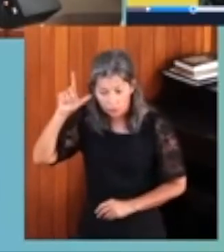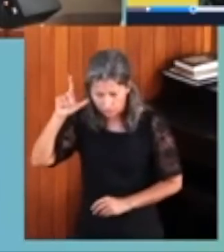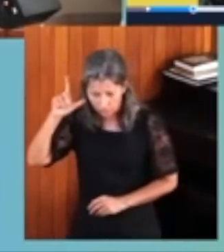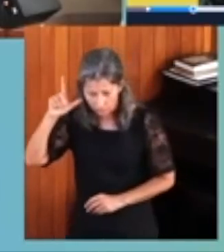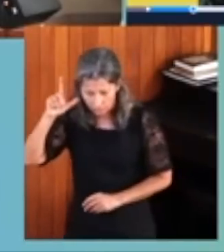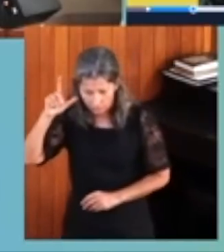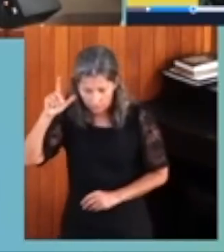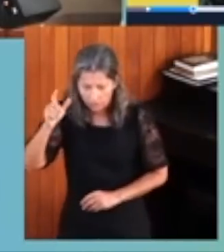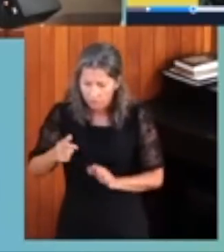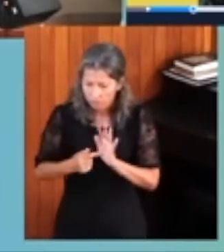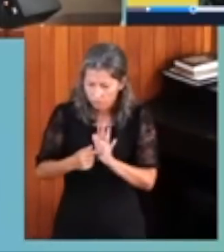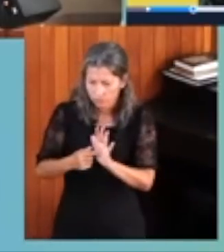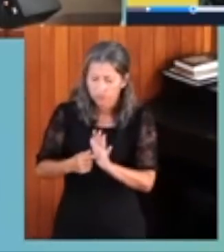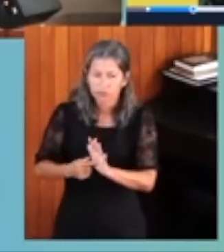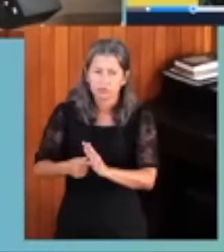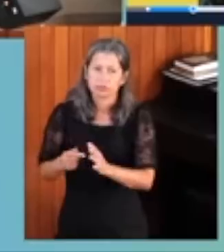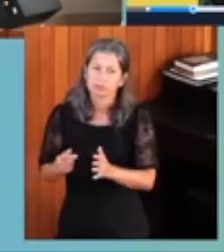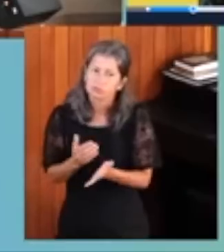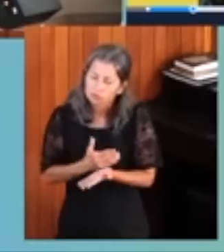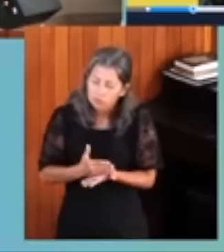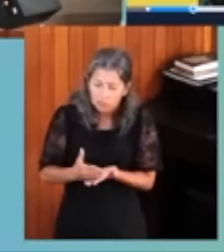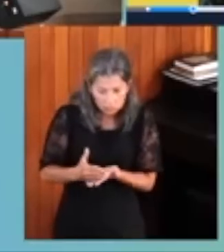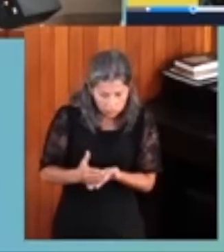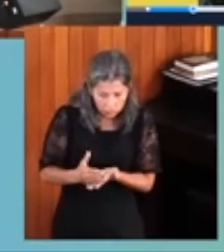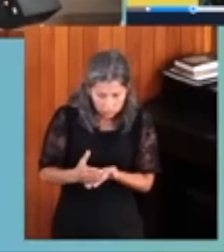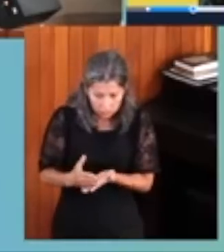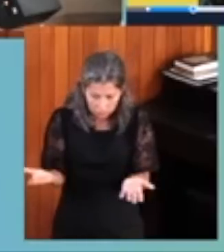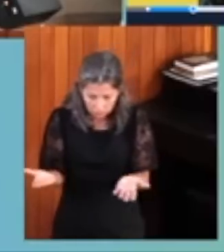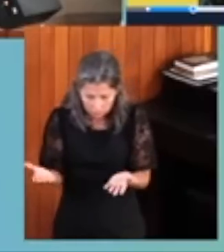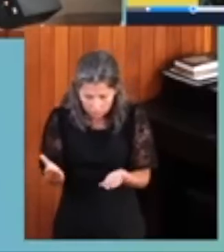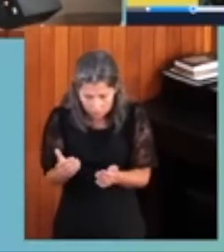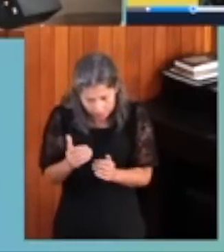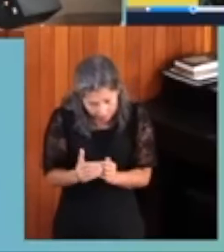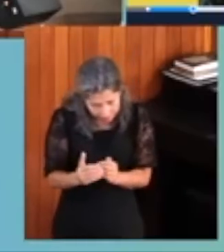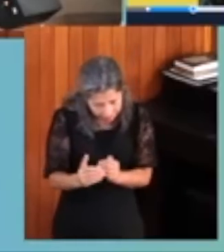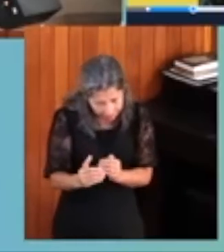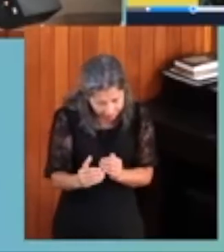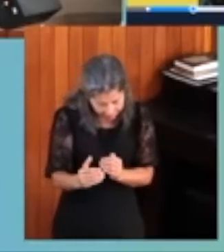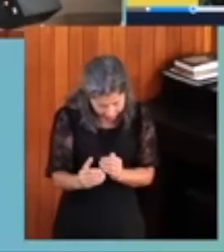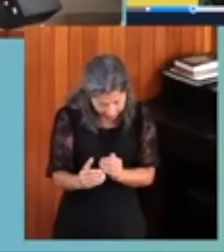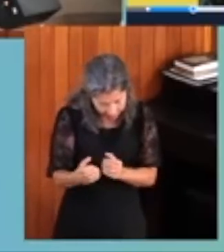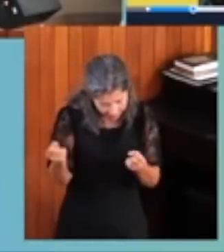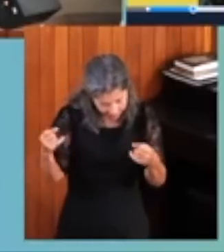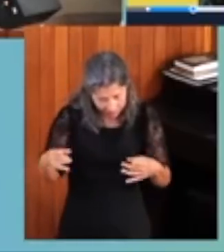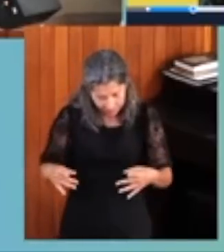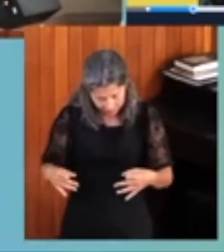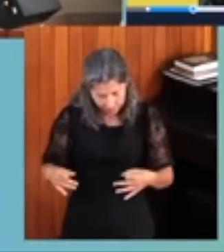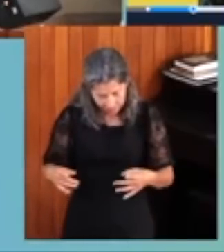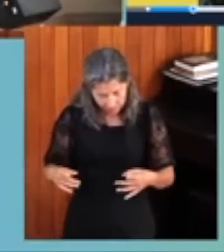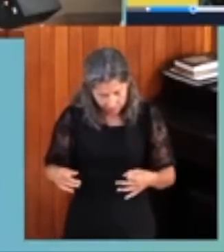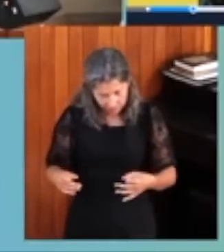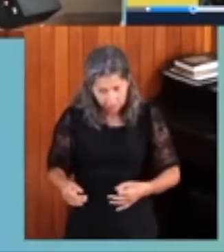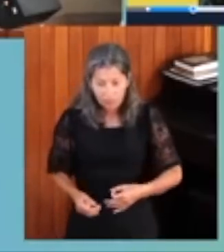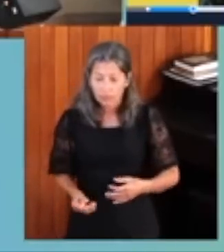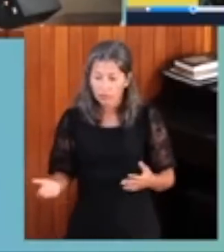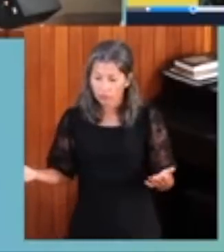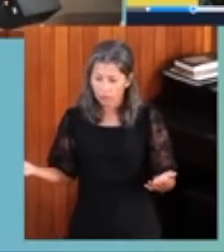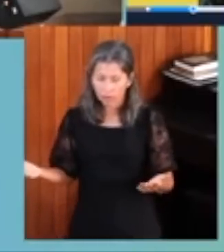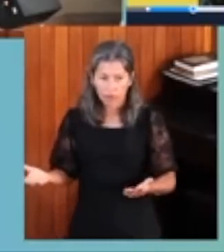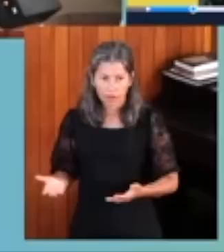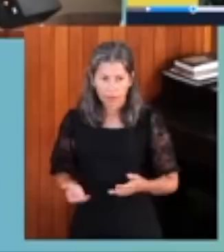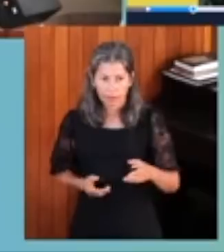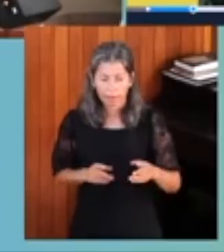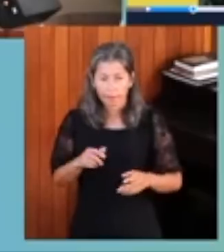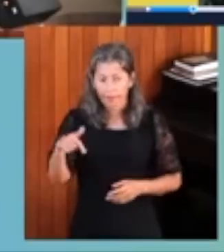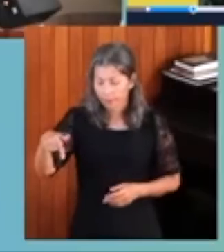cartas, elas são tão fáceis de entender que servem como base para as demais profecias de 7 que há no Apocalipse. Então 7 selos,